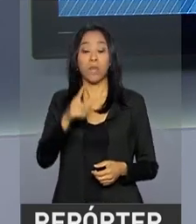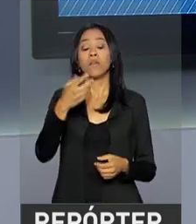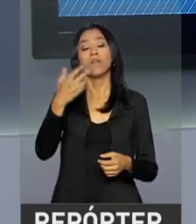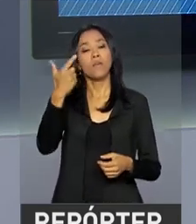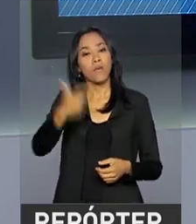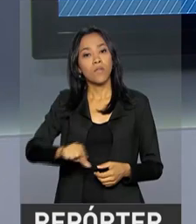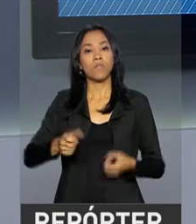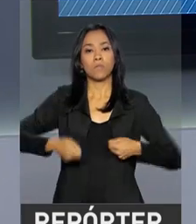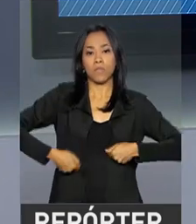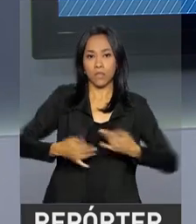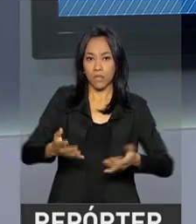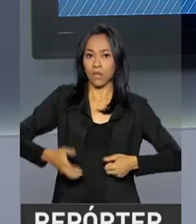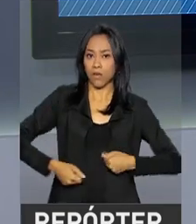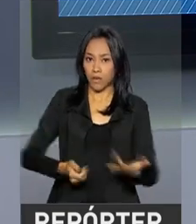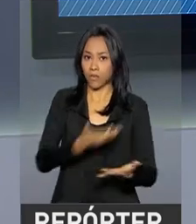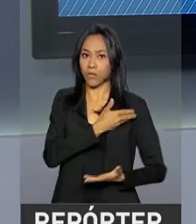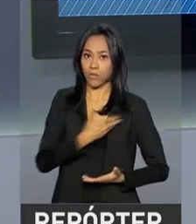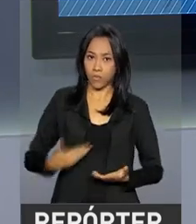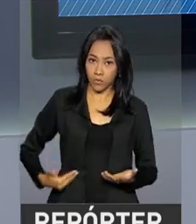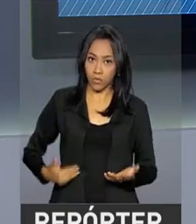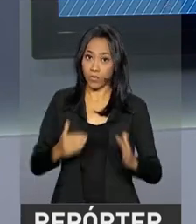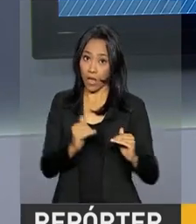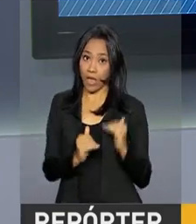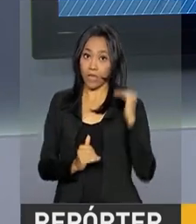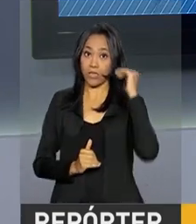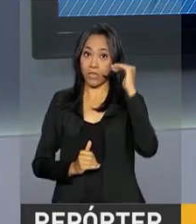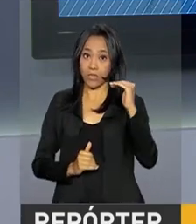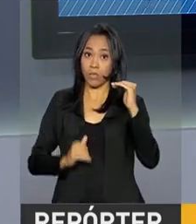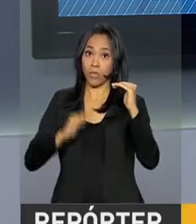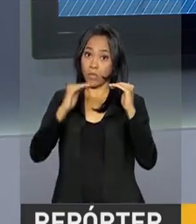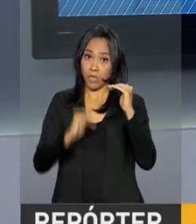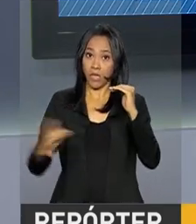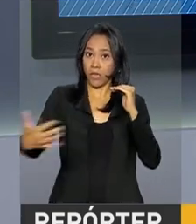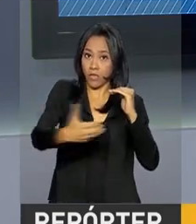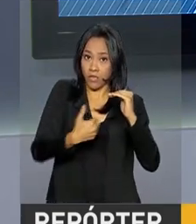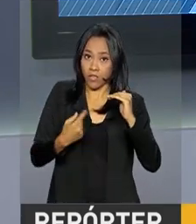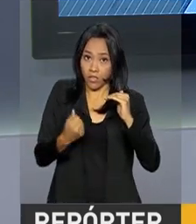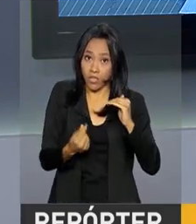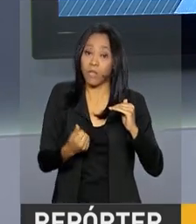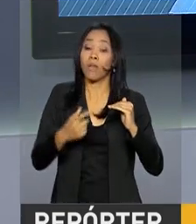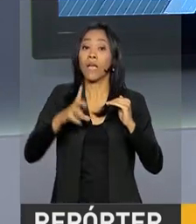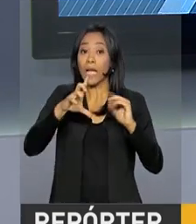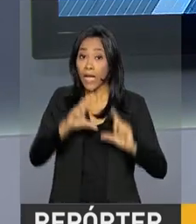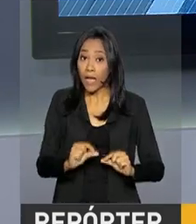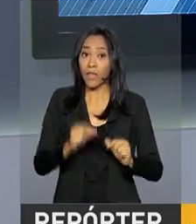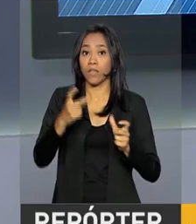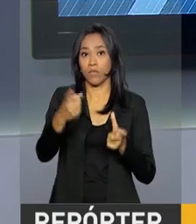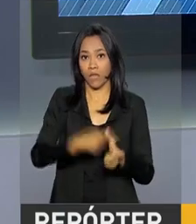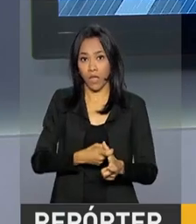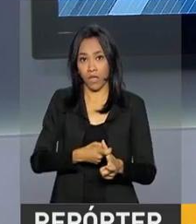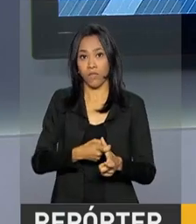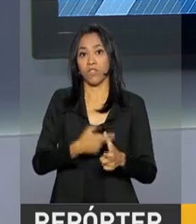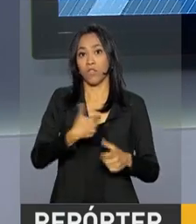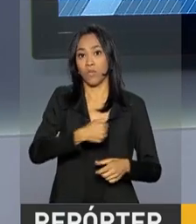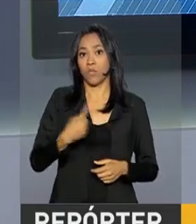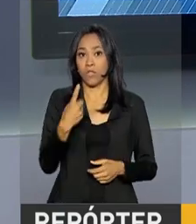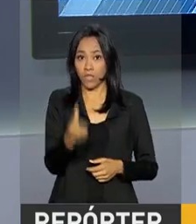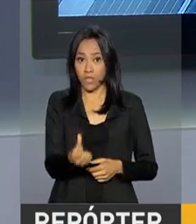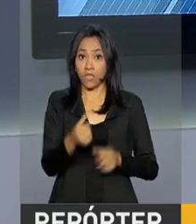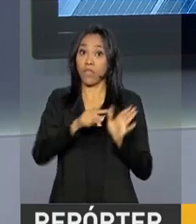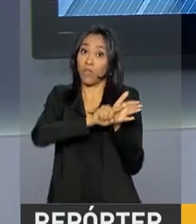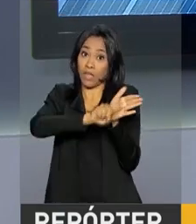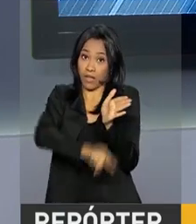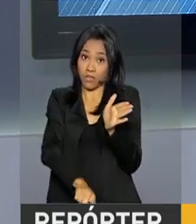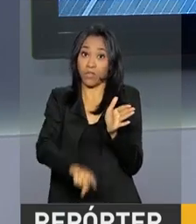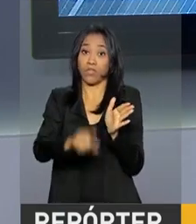do setor público terem superado as receitas, o déficit caiu comparado a 2016, quando as contas ficaram negativas em cerca